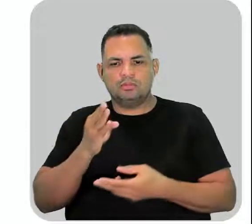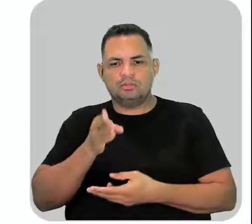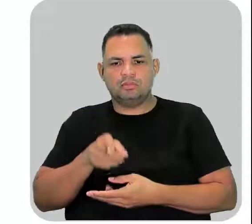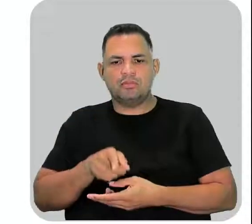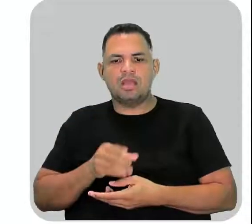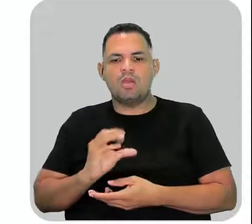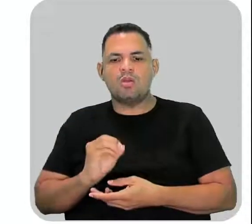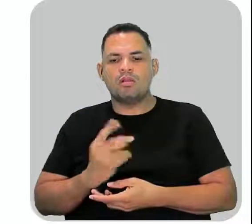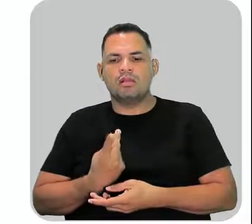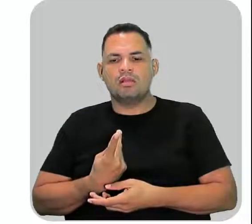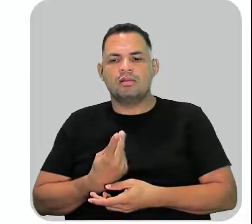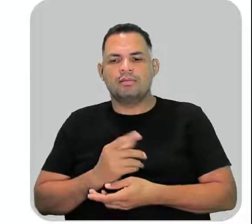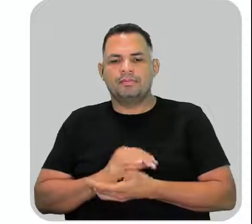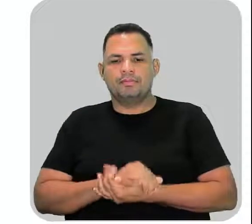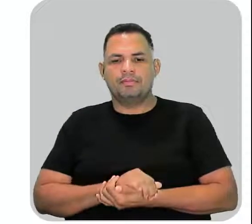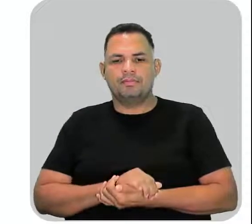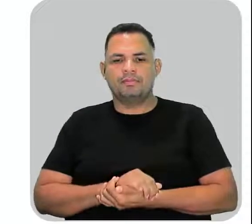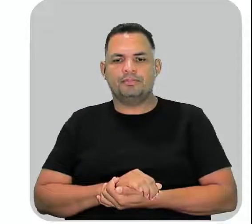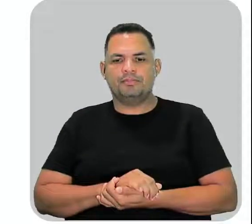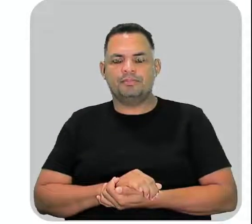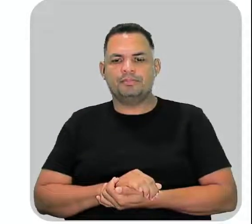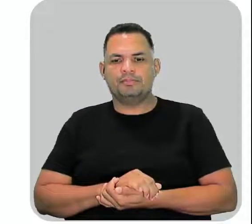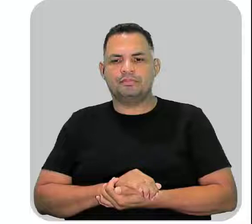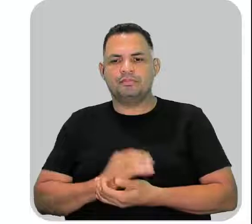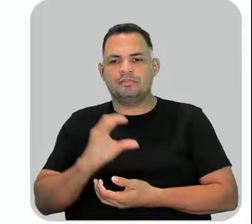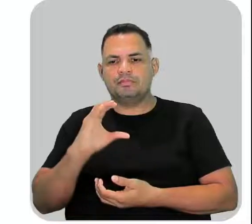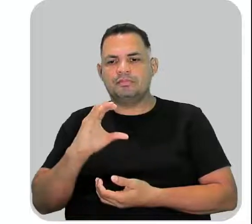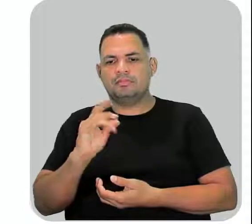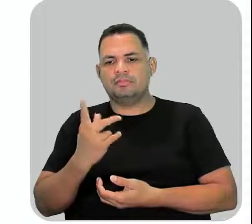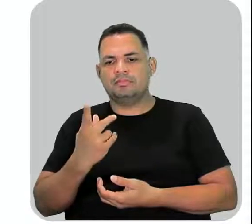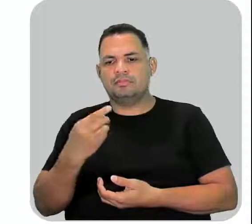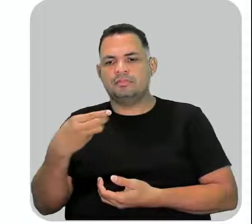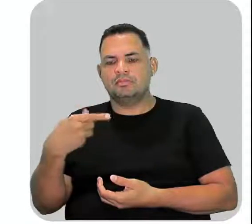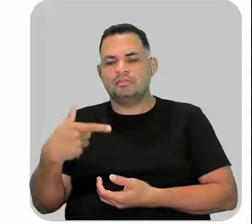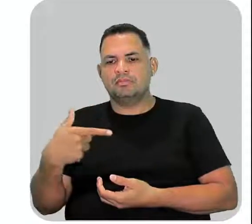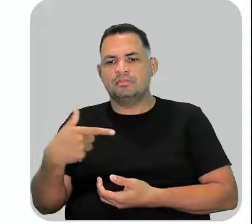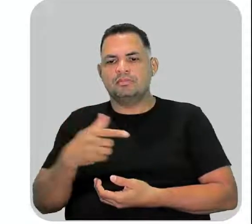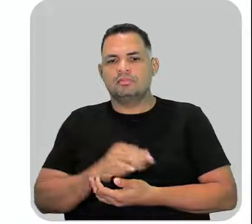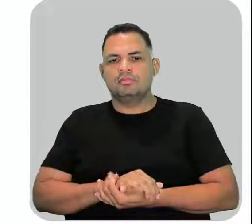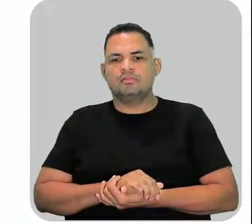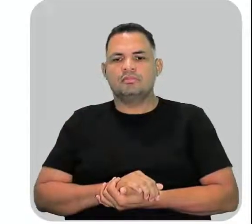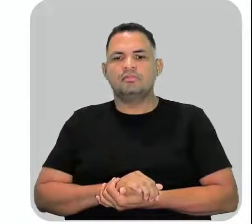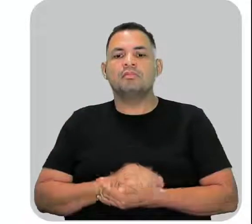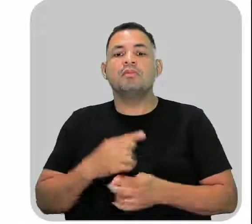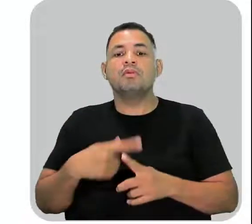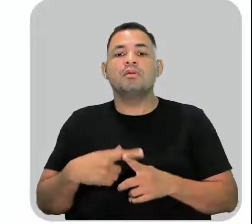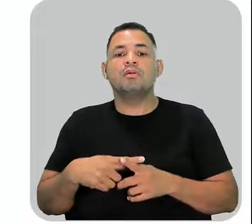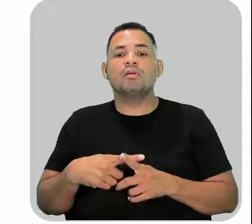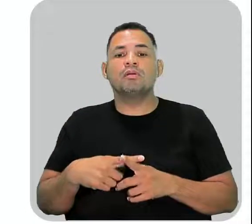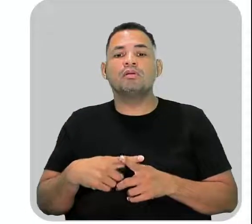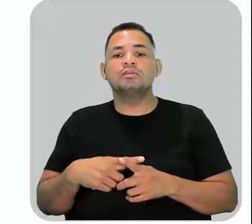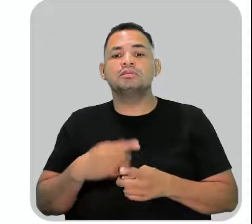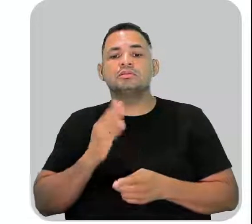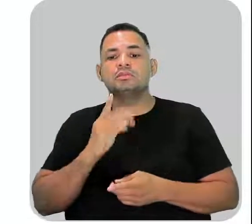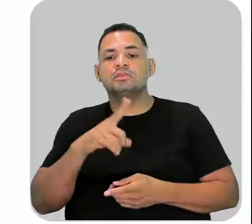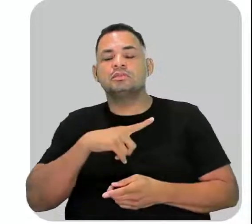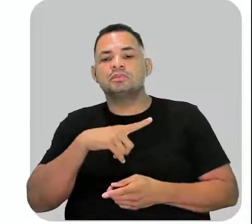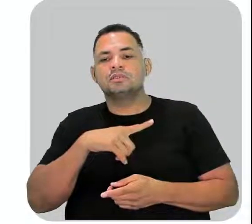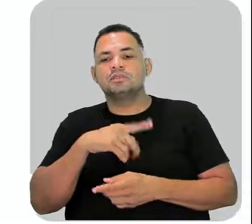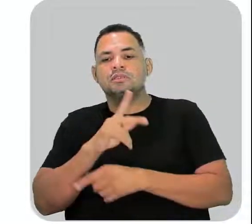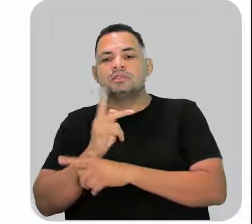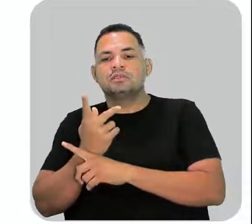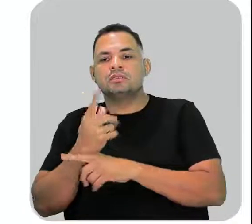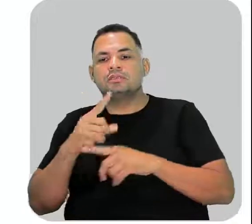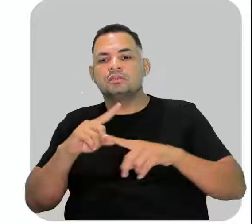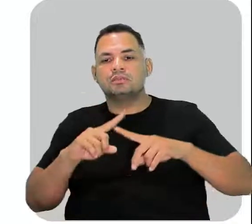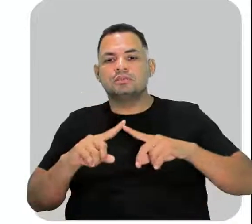a hidroxila, e aqui CH2. CH2 porque ele já tinha um hidrogênio, mais